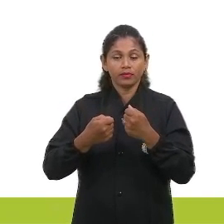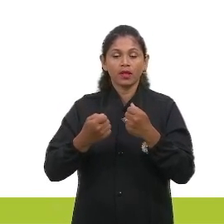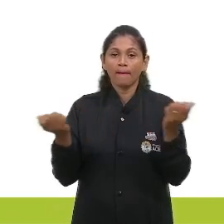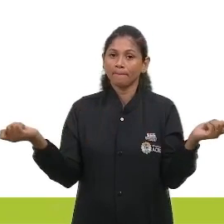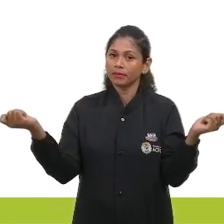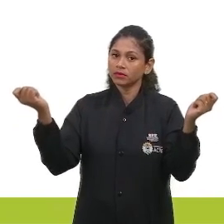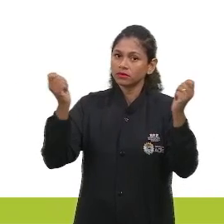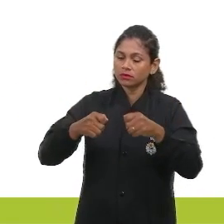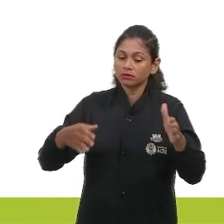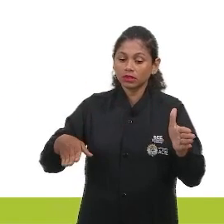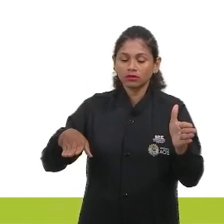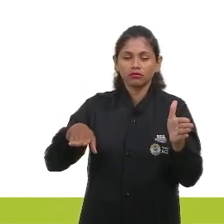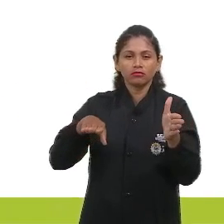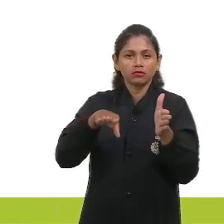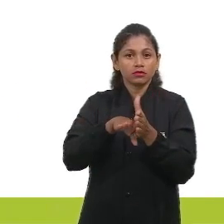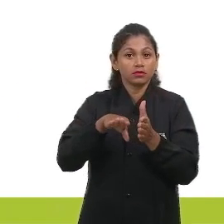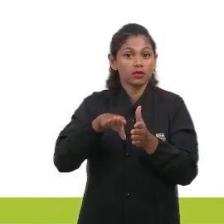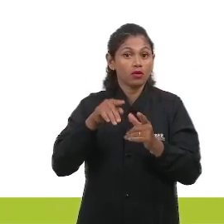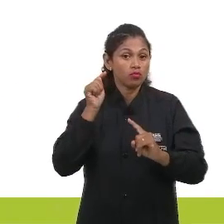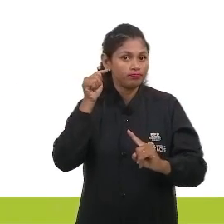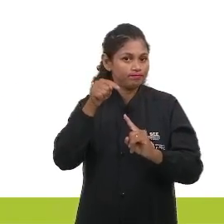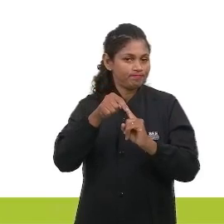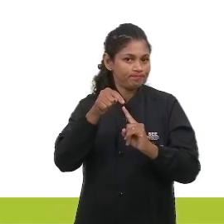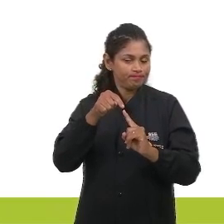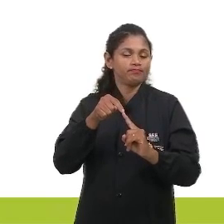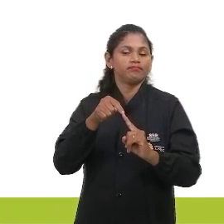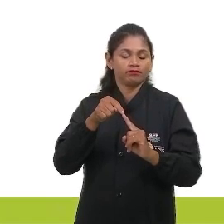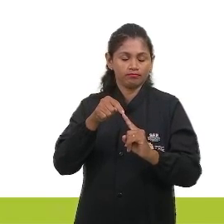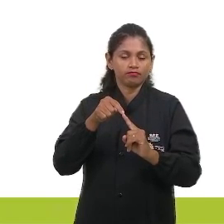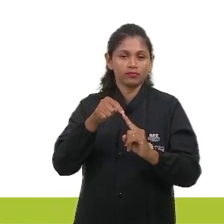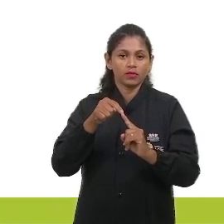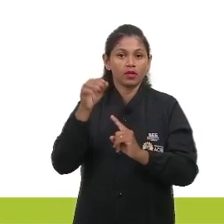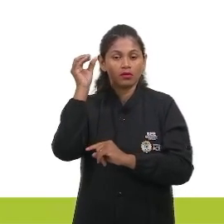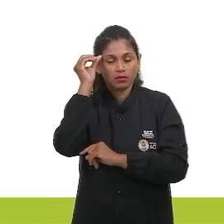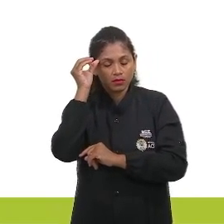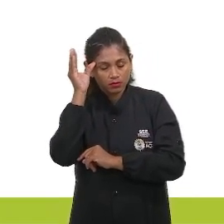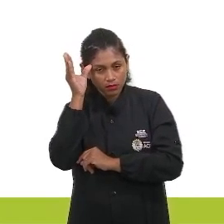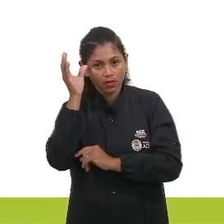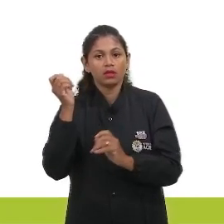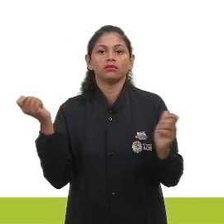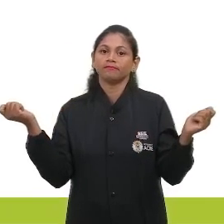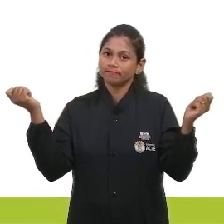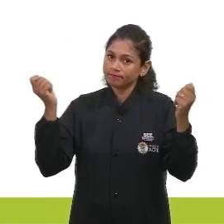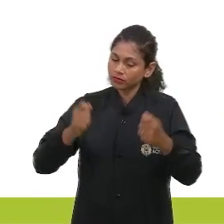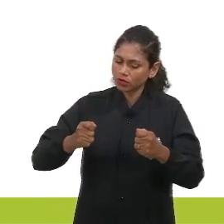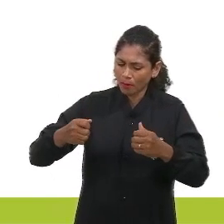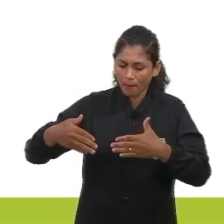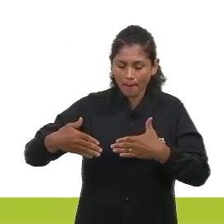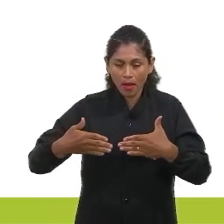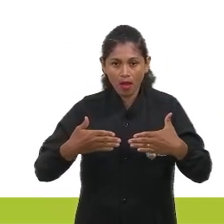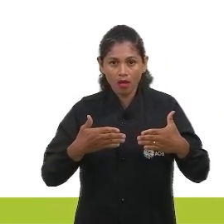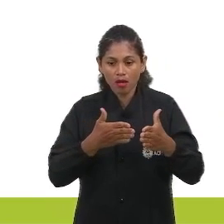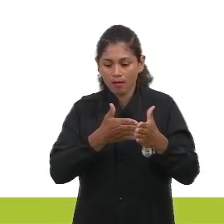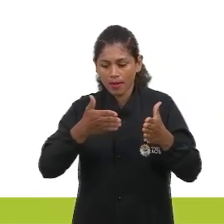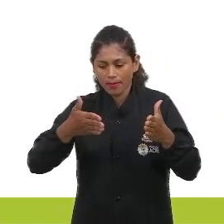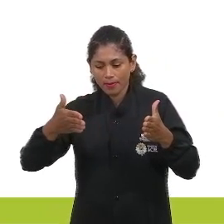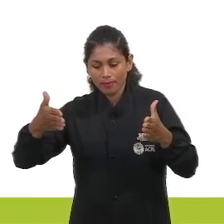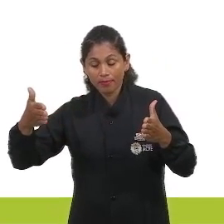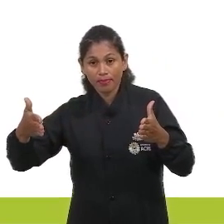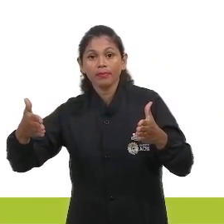alcançar o objetivo. Conhecimentos válidos e verdadeiros, traçando o caminho a ser